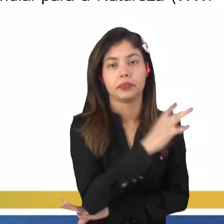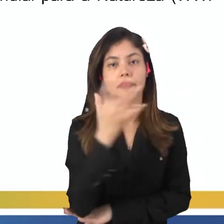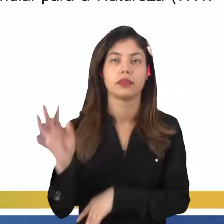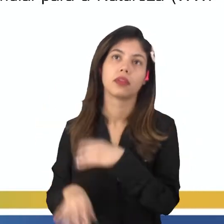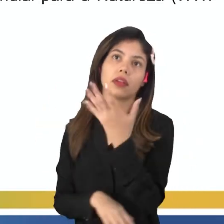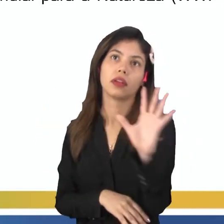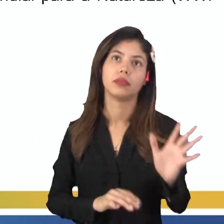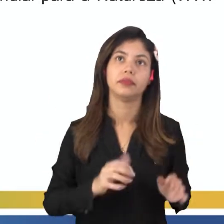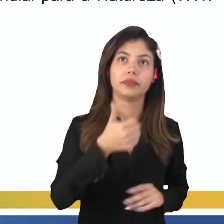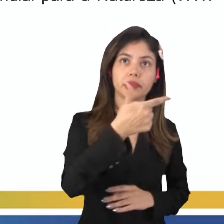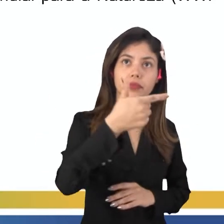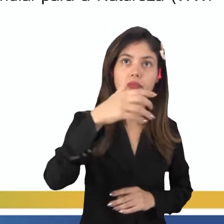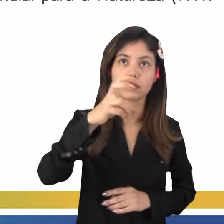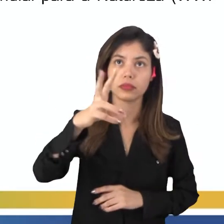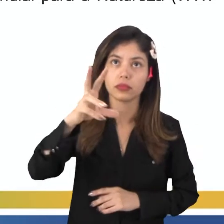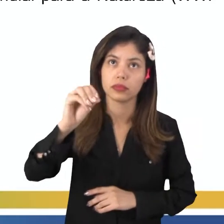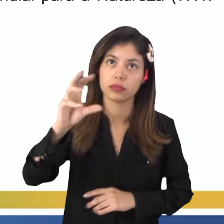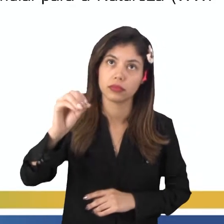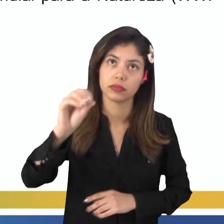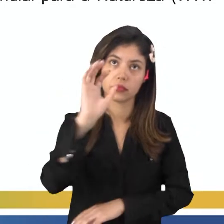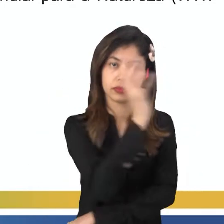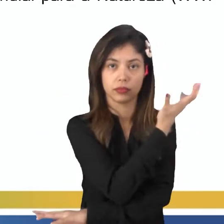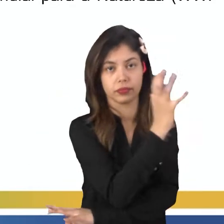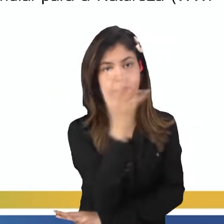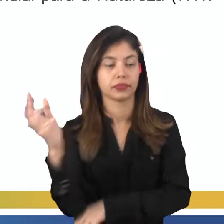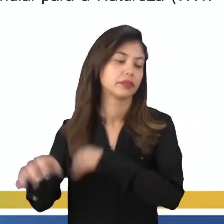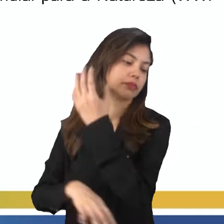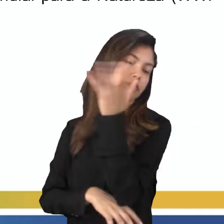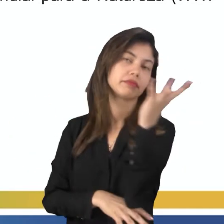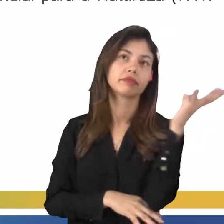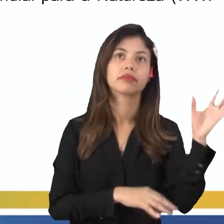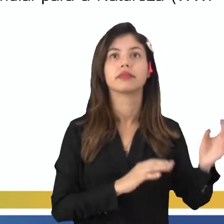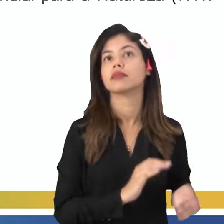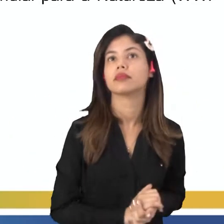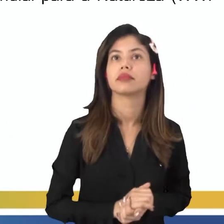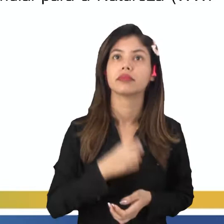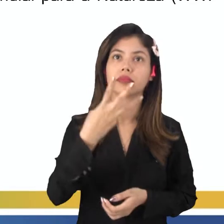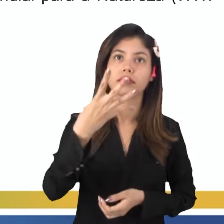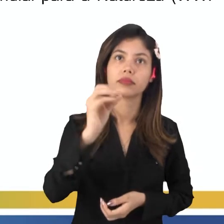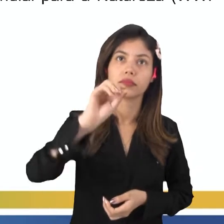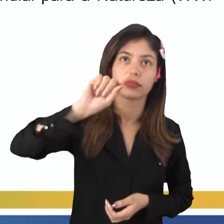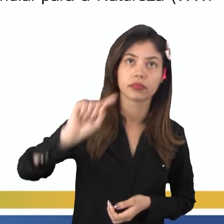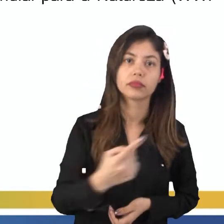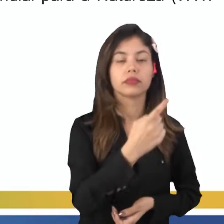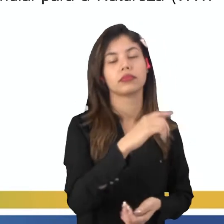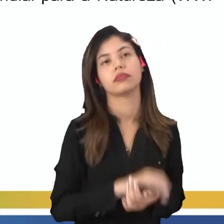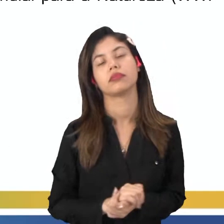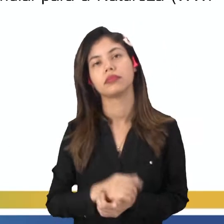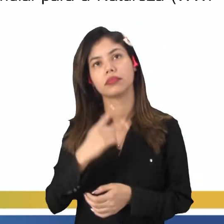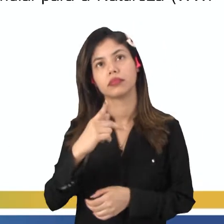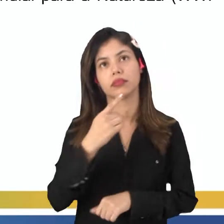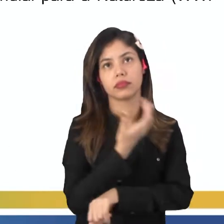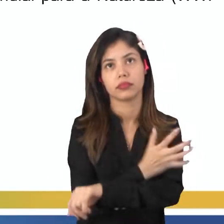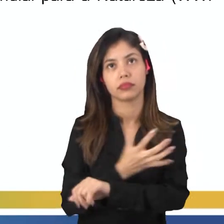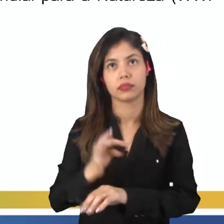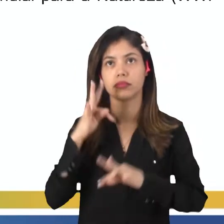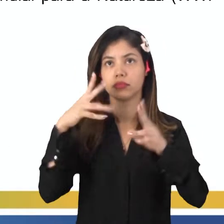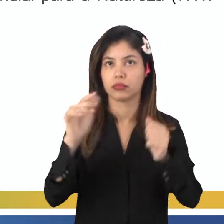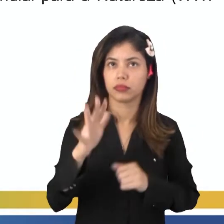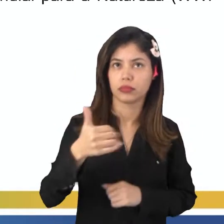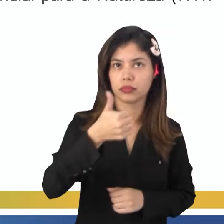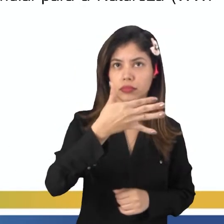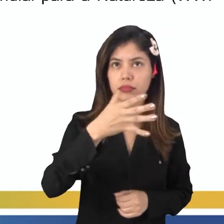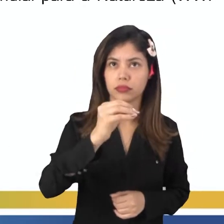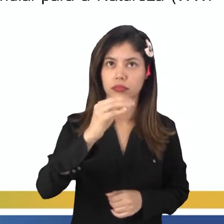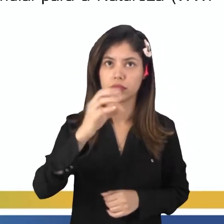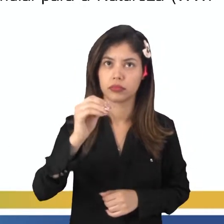abriga cerca de 2.500 espécies de árvores e 30 mil espécies de planta de um total aproximado